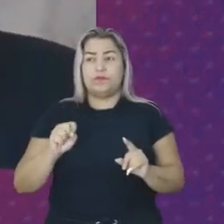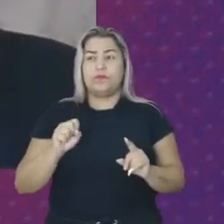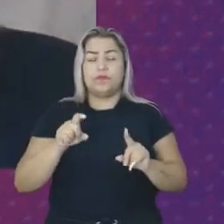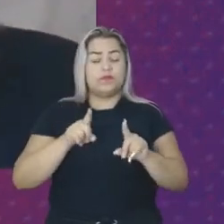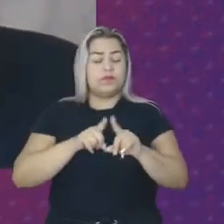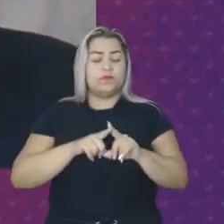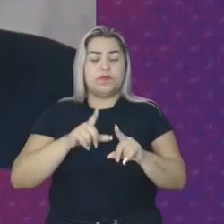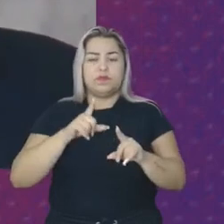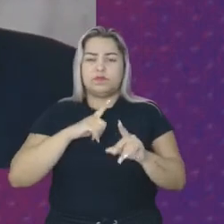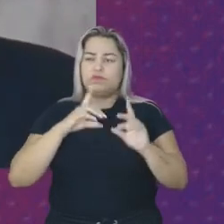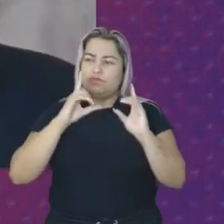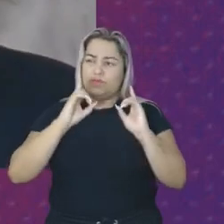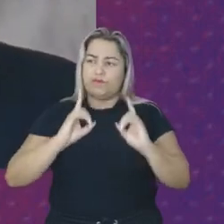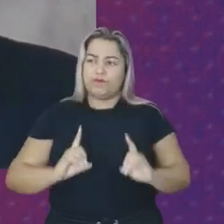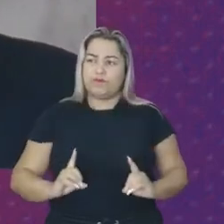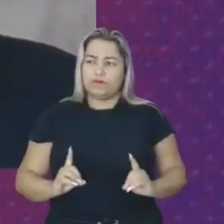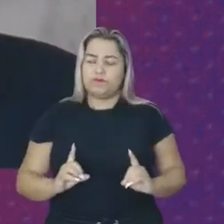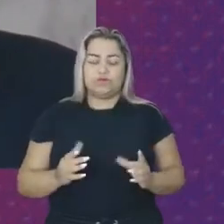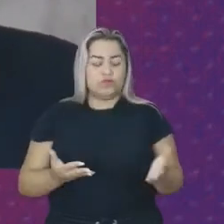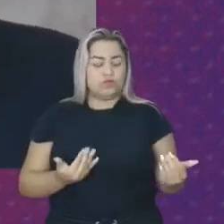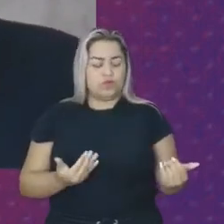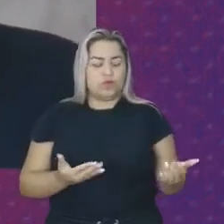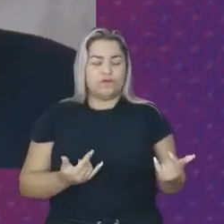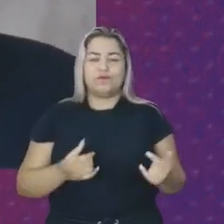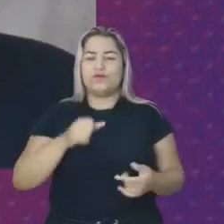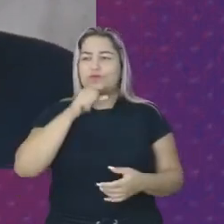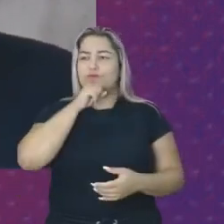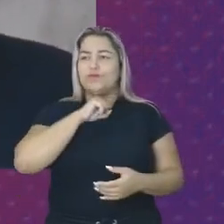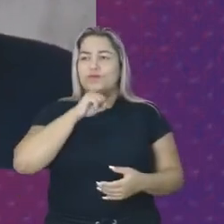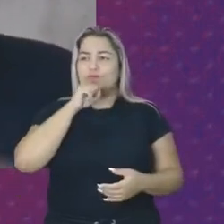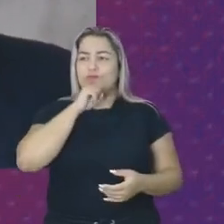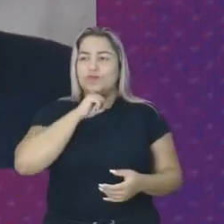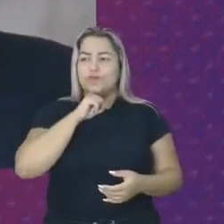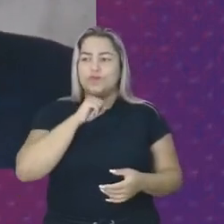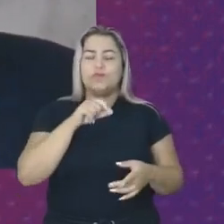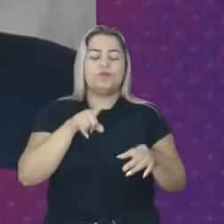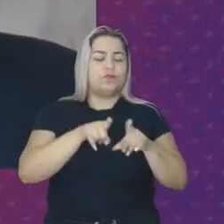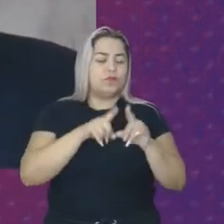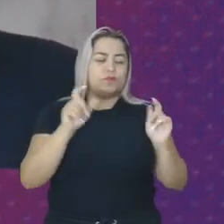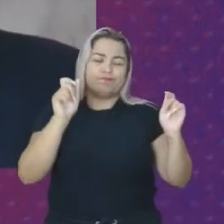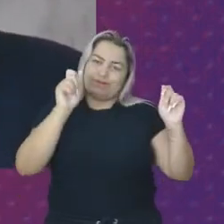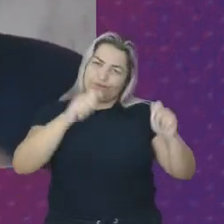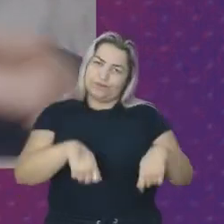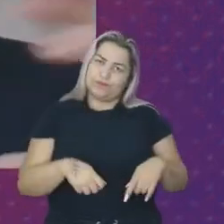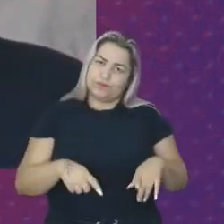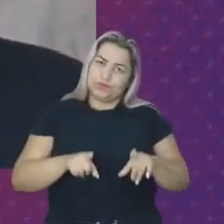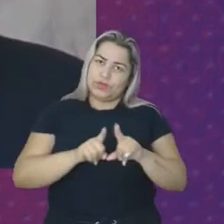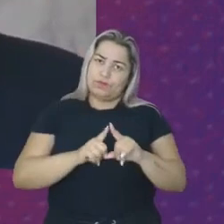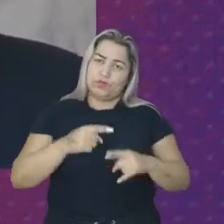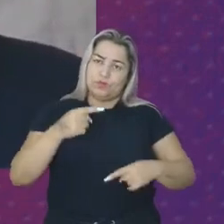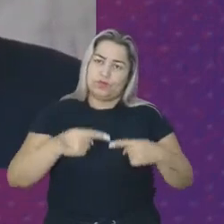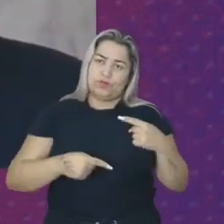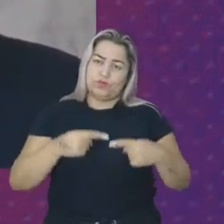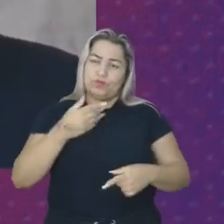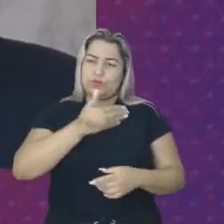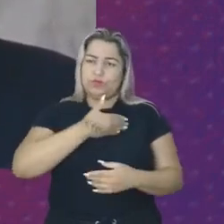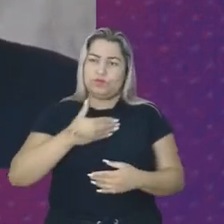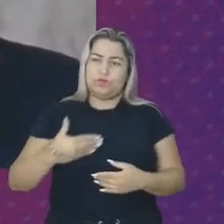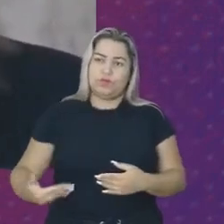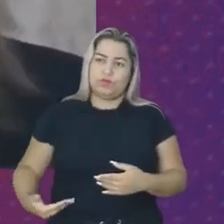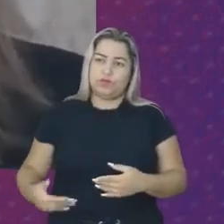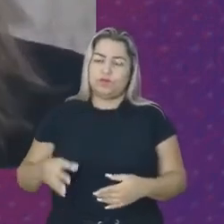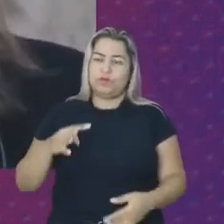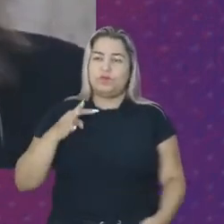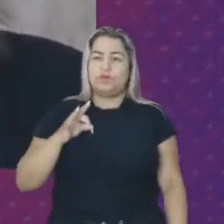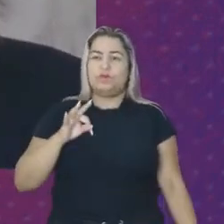com deficiências, jovens, idosas, leva à necessidade de políticas públicas transversais